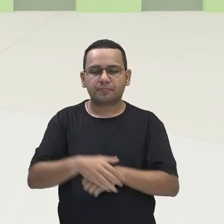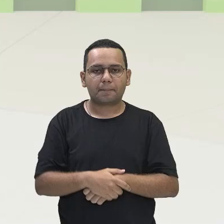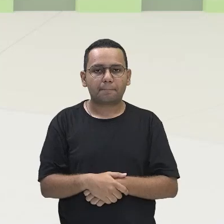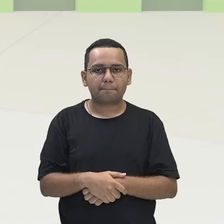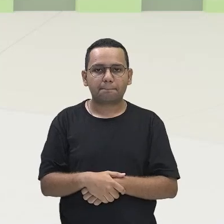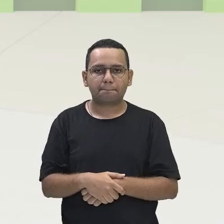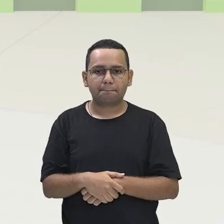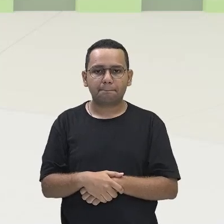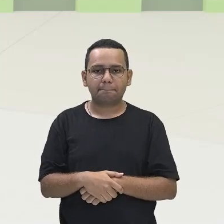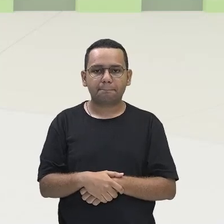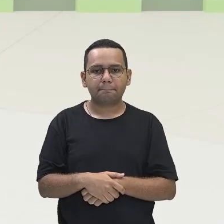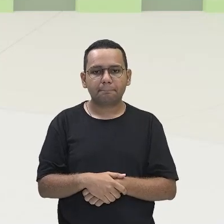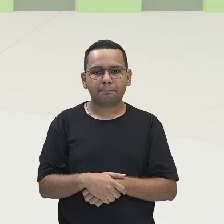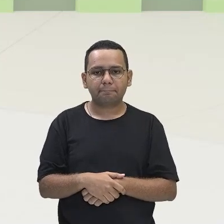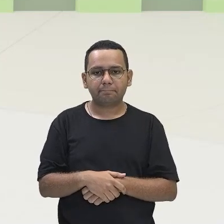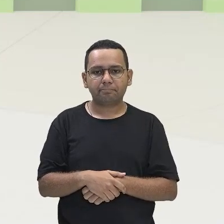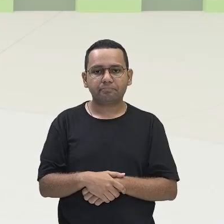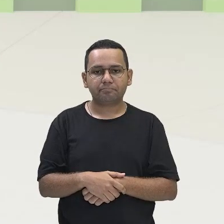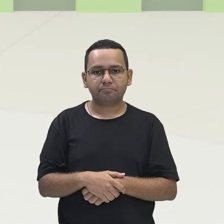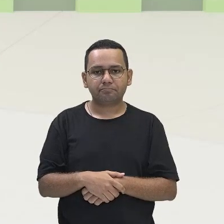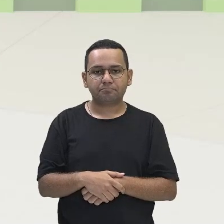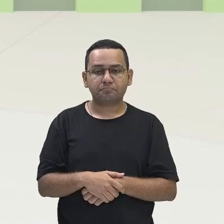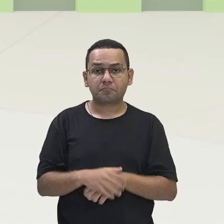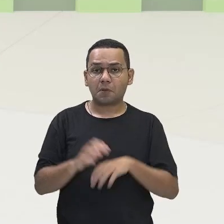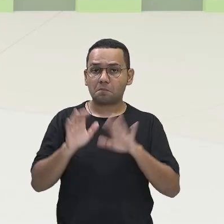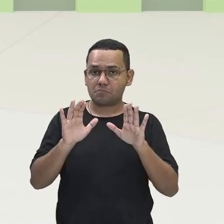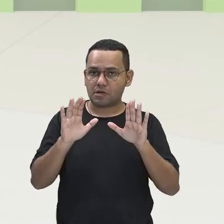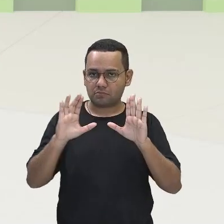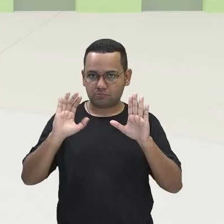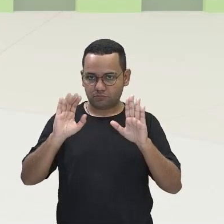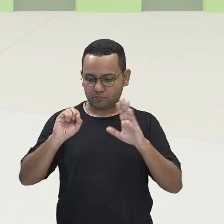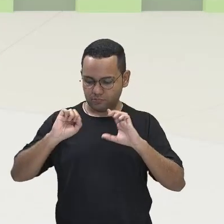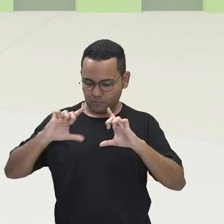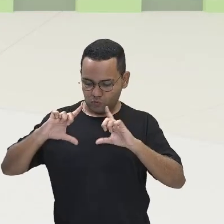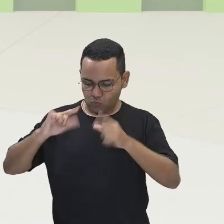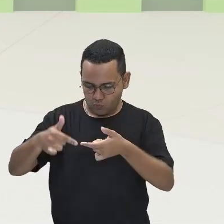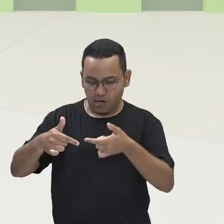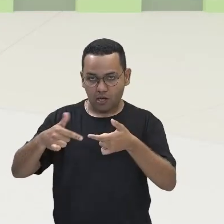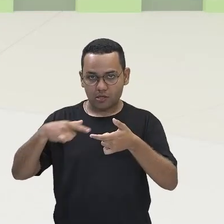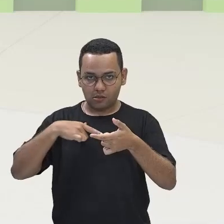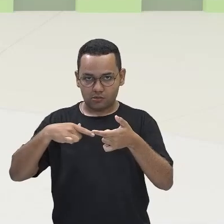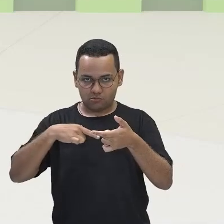do homem, ele tem as necessidades de caçar, de